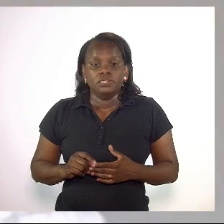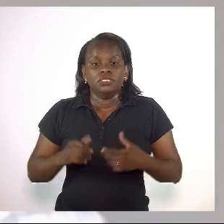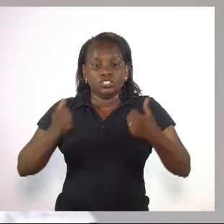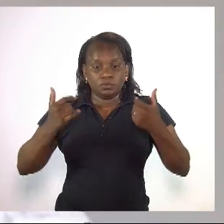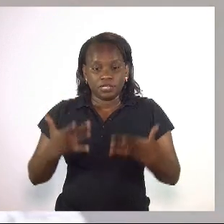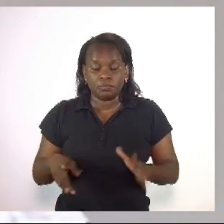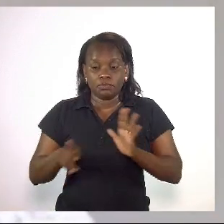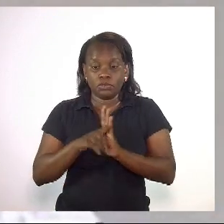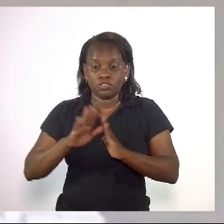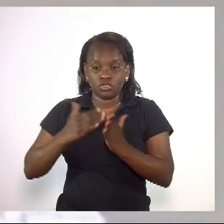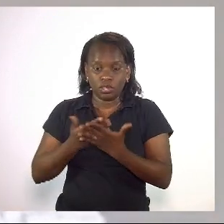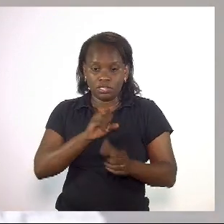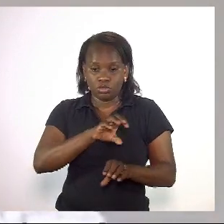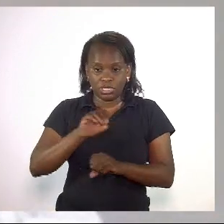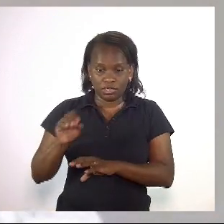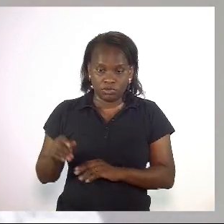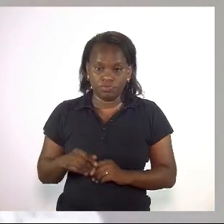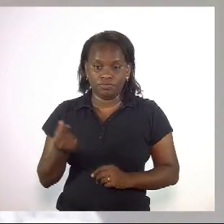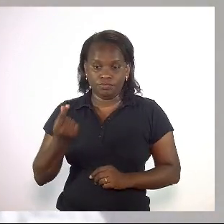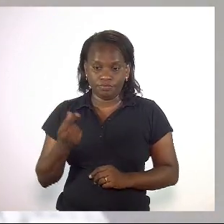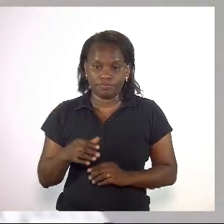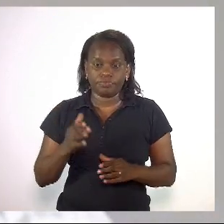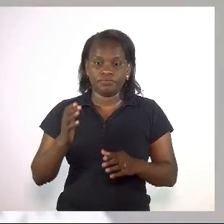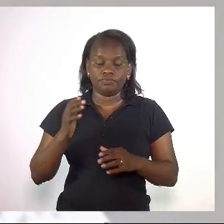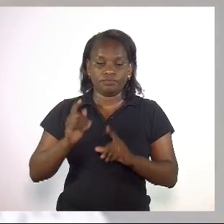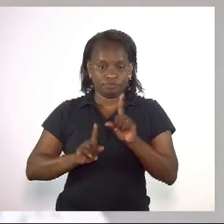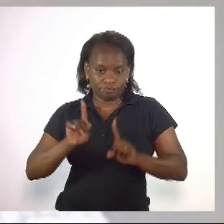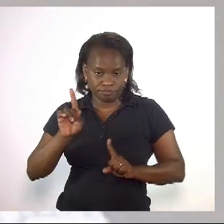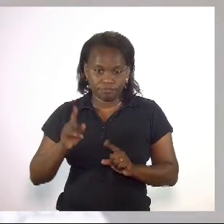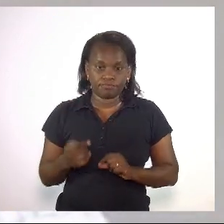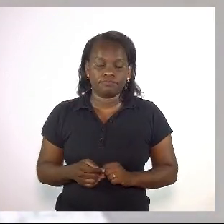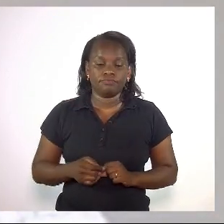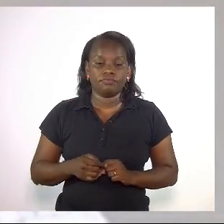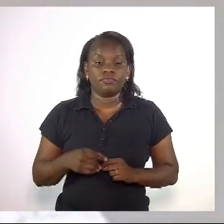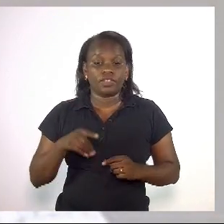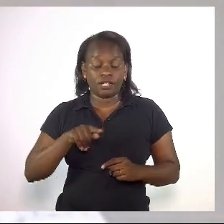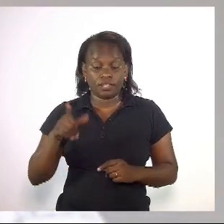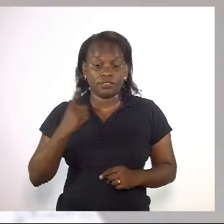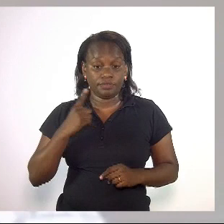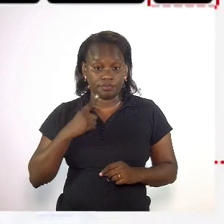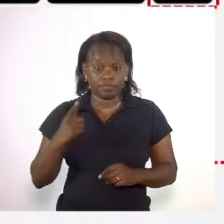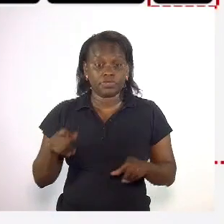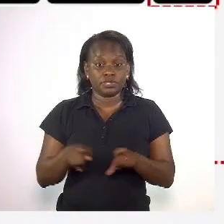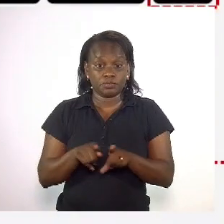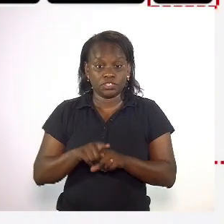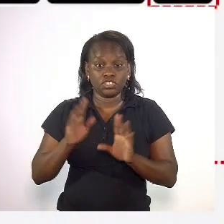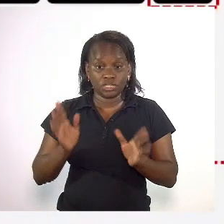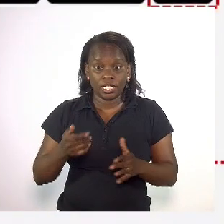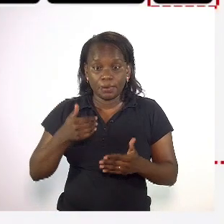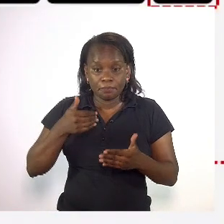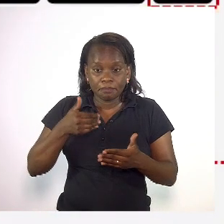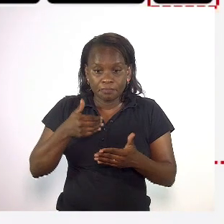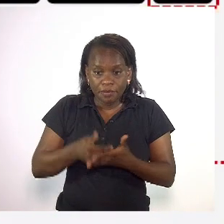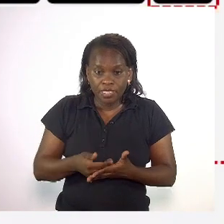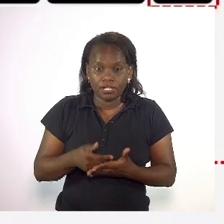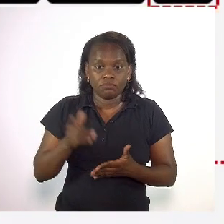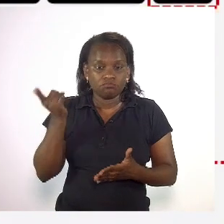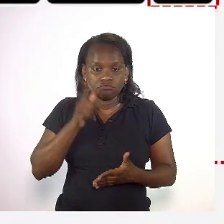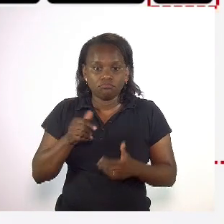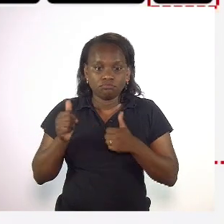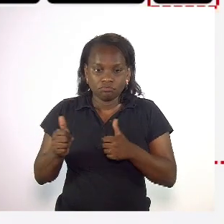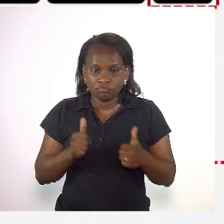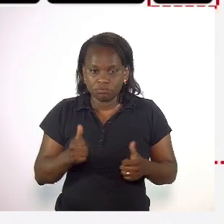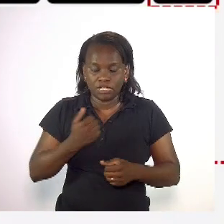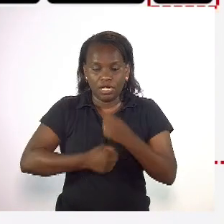índice de educação. Se nós observarmos o índice de educação, nós também já chegamos muito perto do seu cumprimento, no ano